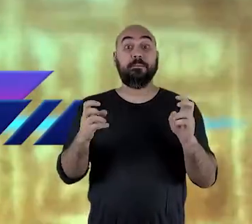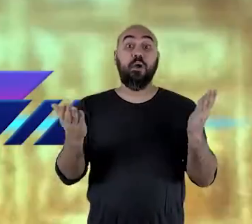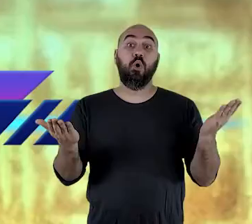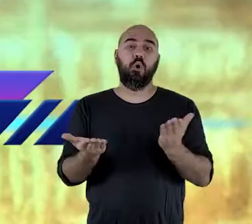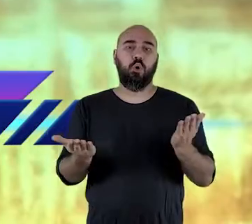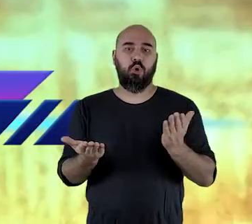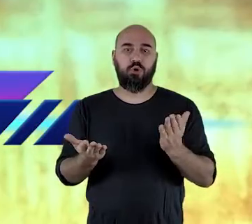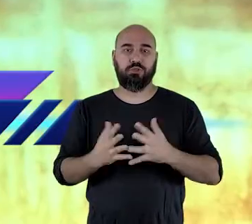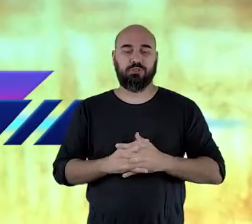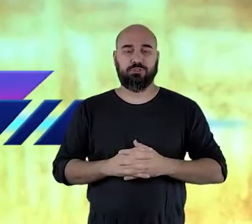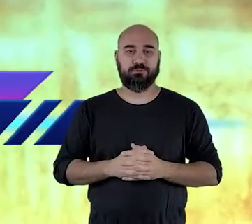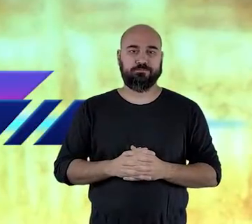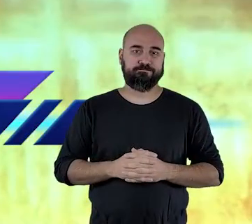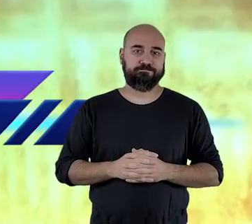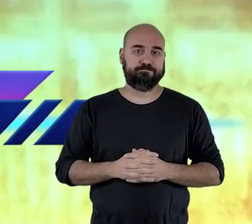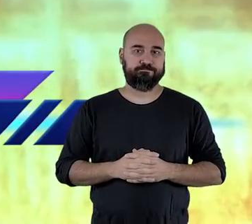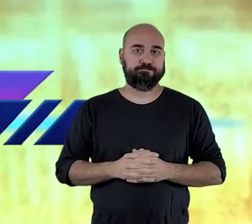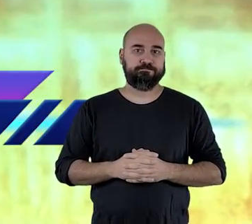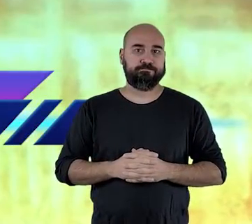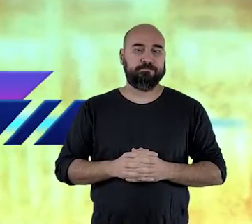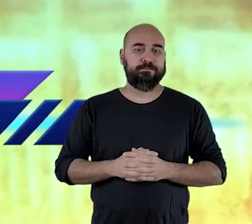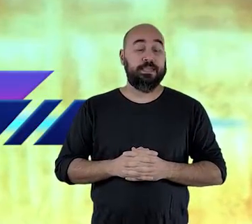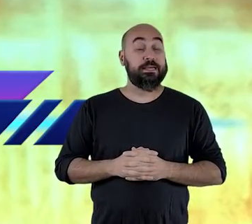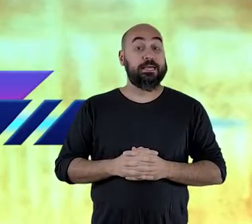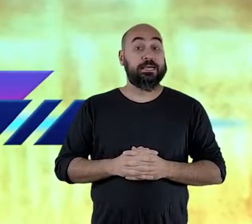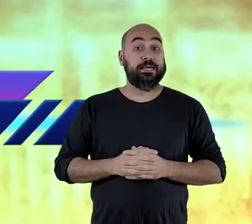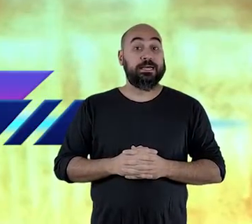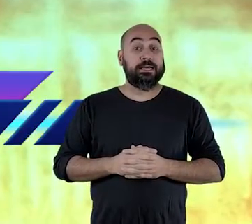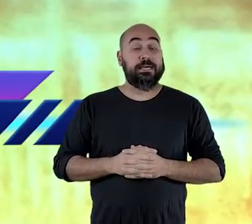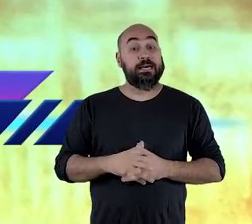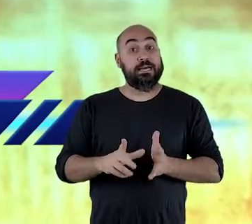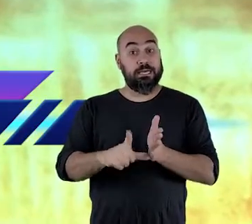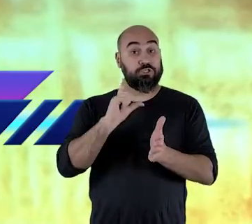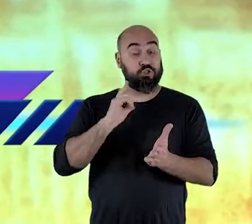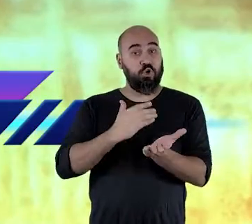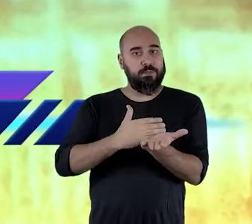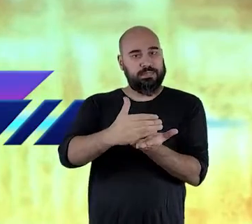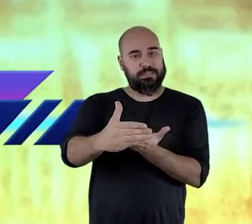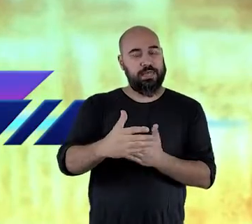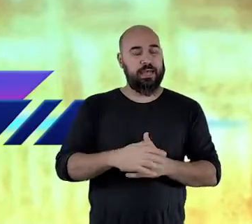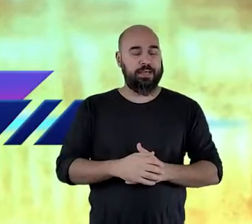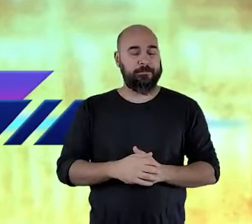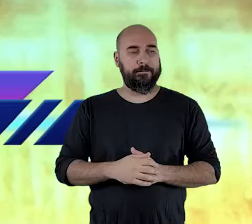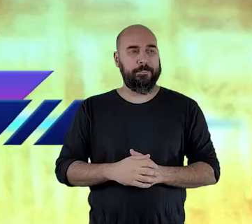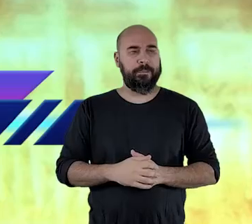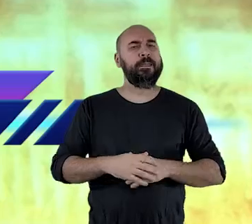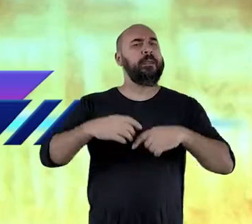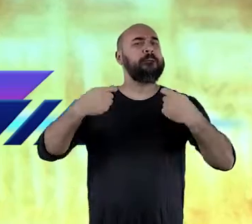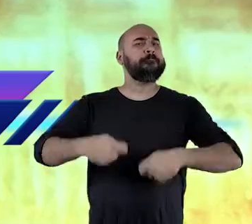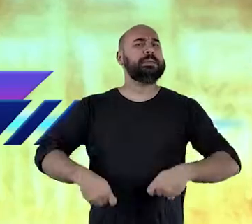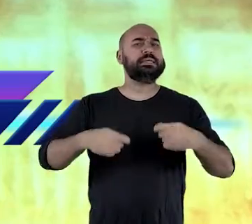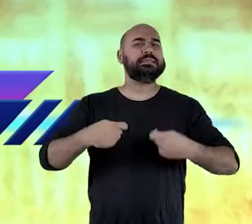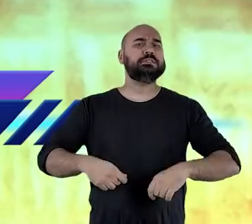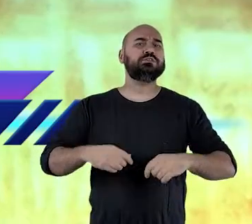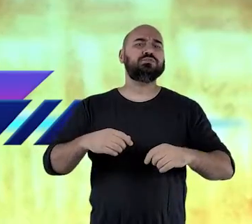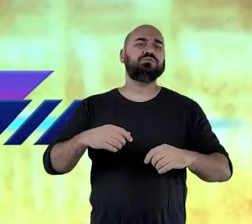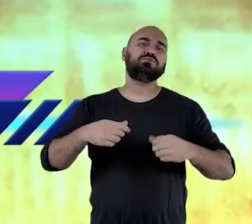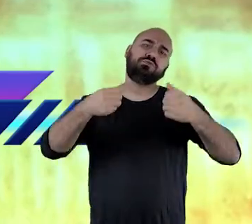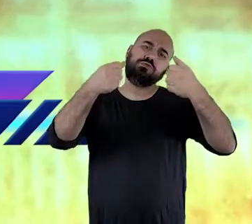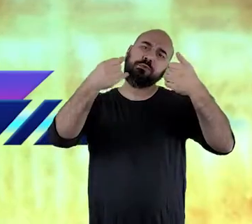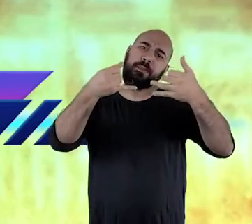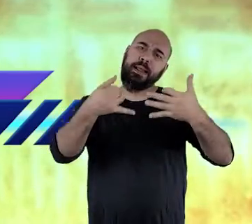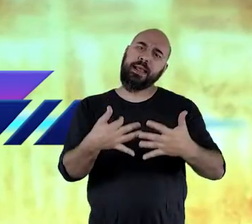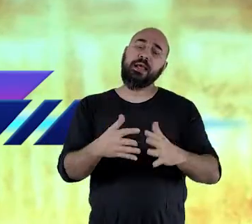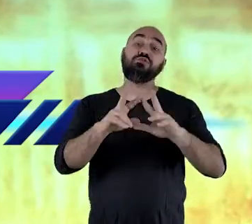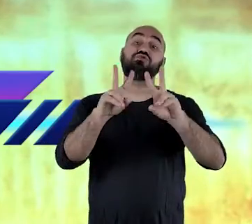hoje. Antes de começar com Daniel capítulo 1, eu preciso fazer uma rápida introdução